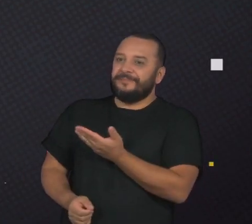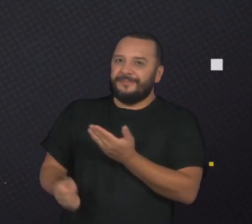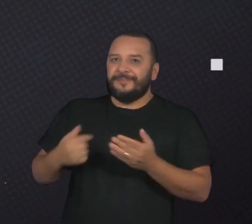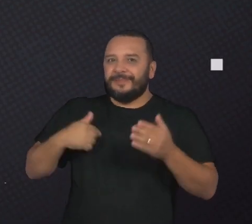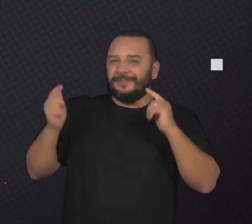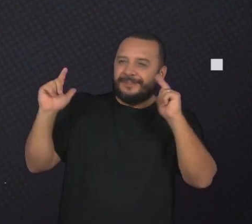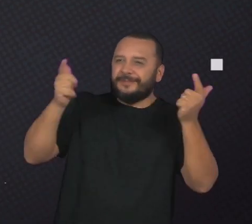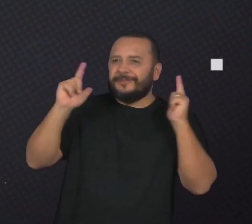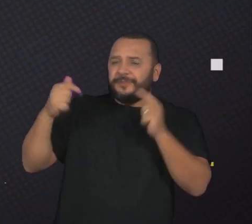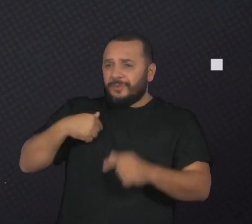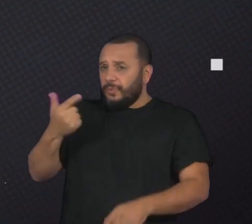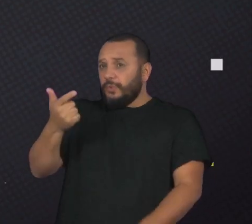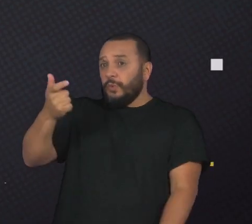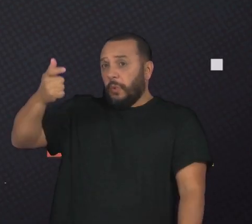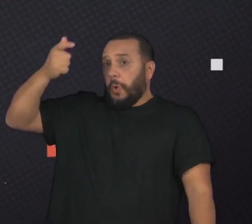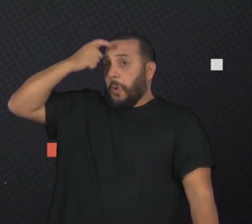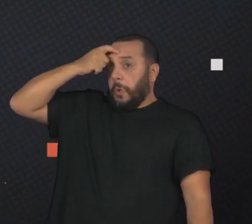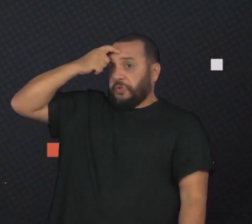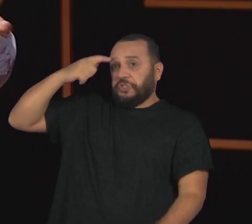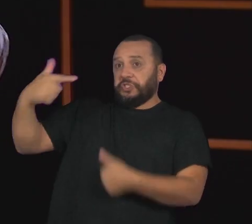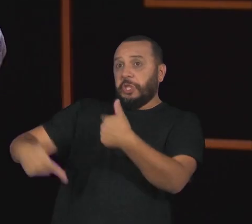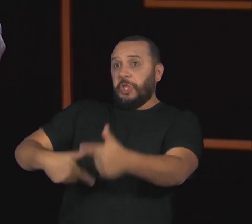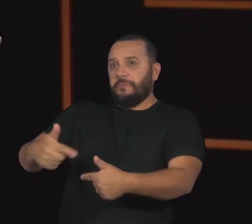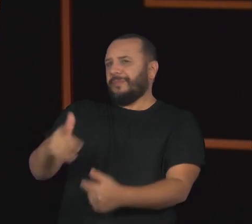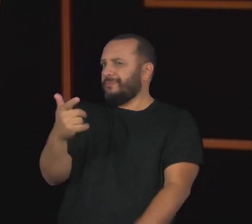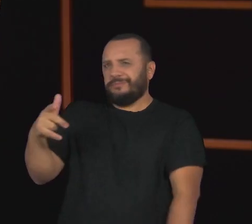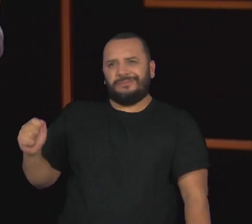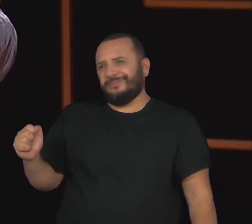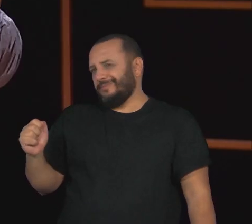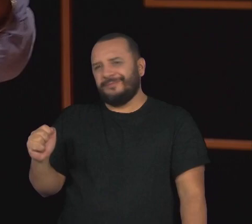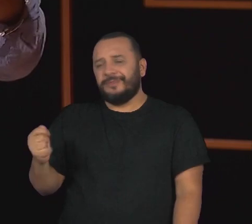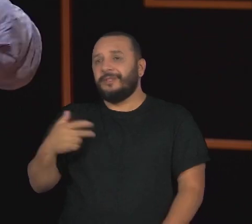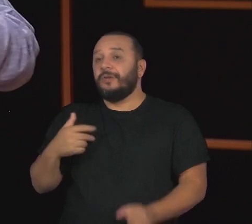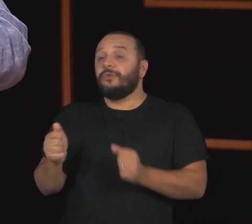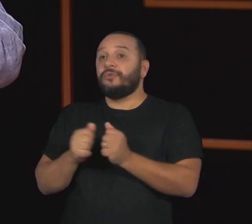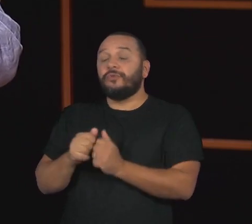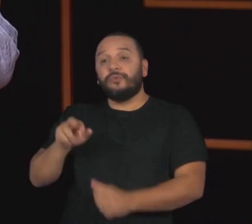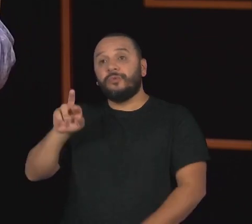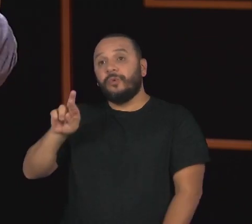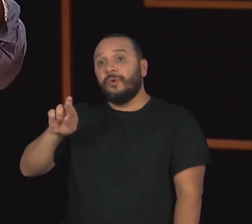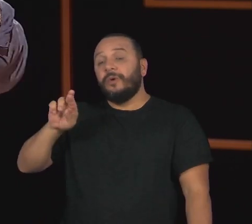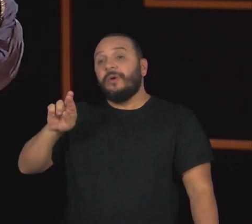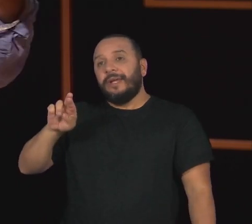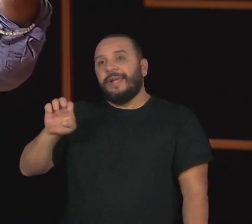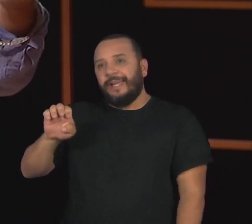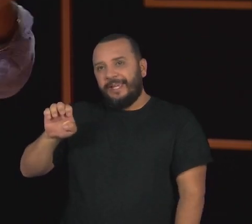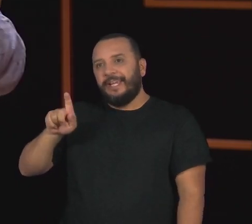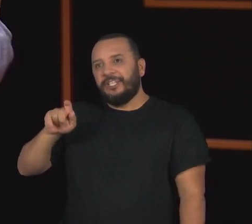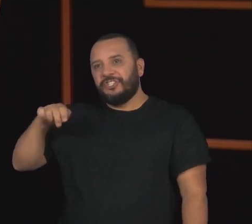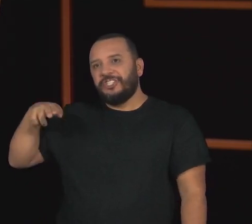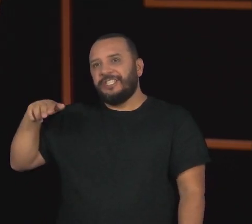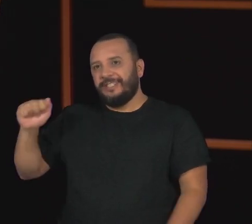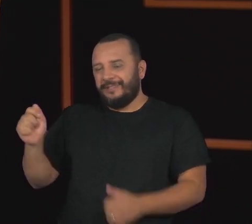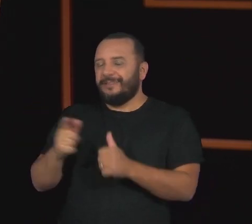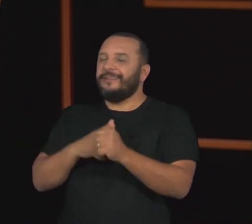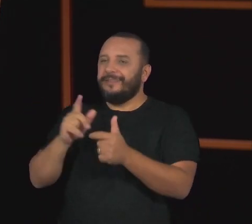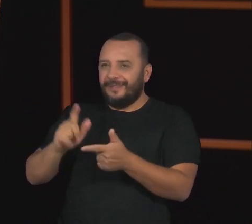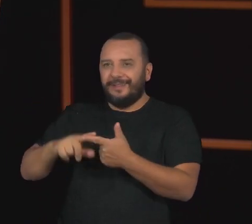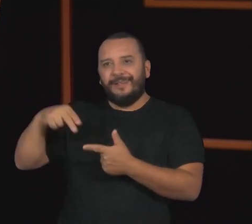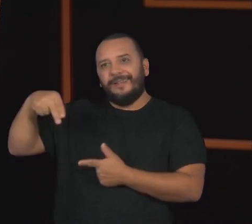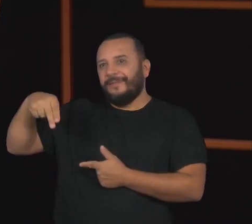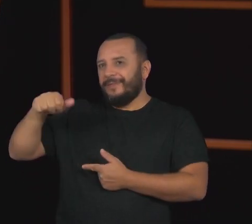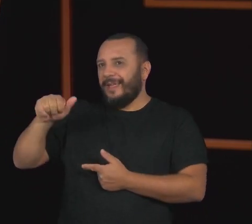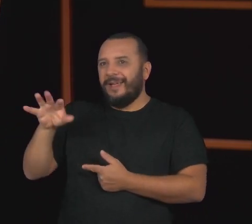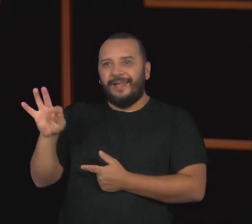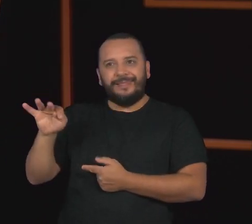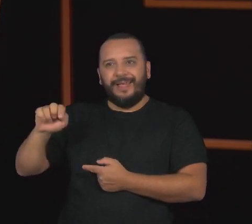Acho que eu não tinha a dimensão do que eu estava vivendo ali, ao lado da Regina Duarte, ao lado da Irene Ravache, do Otton Bastos, Natália